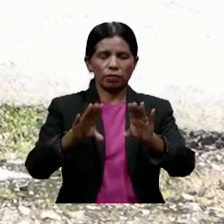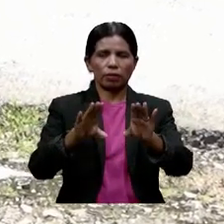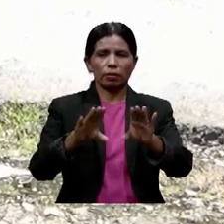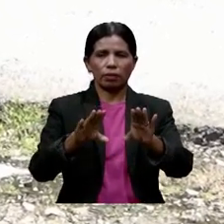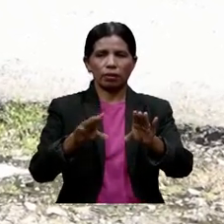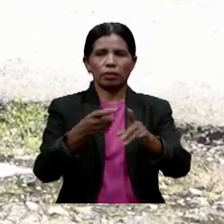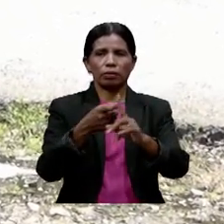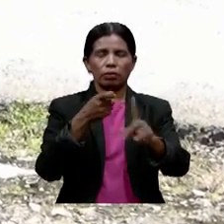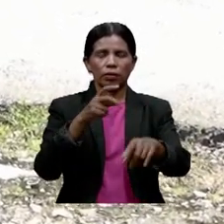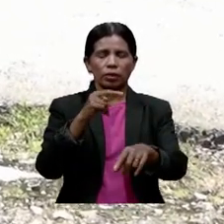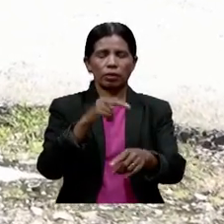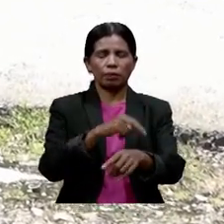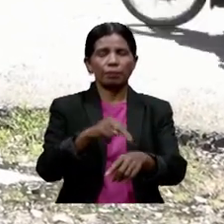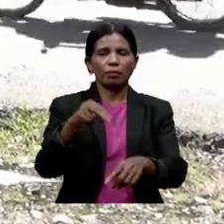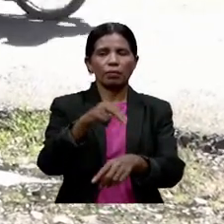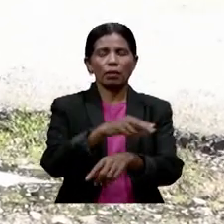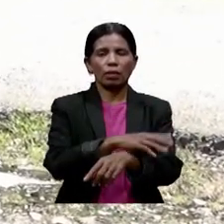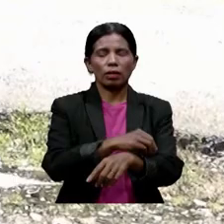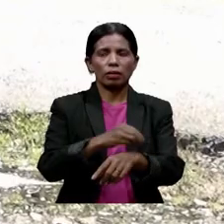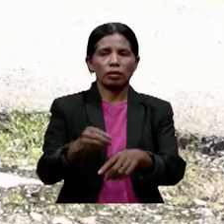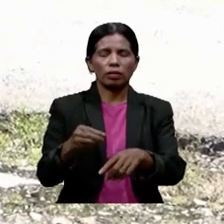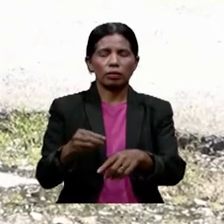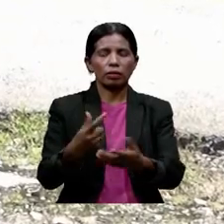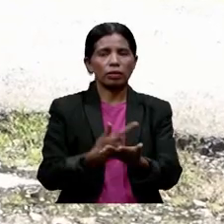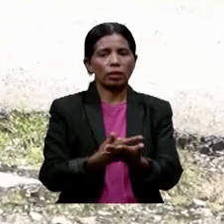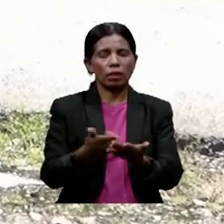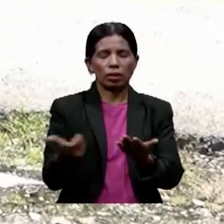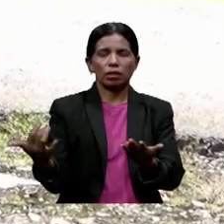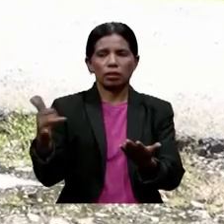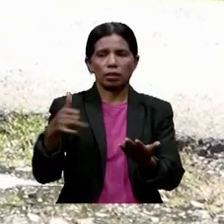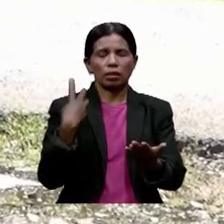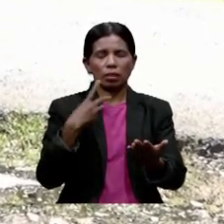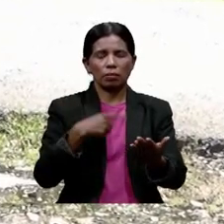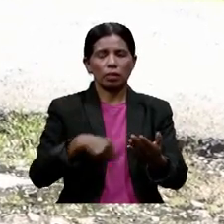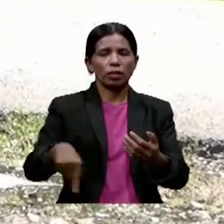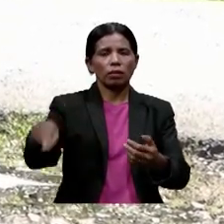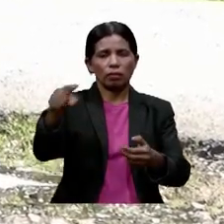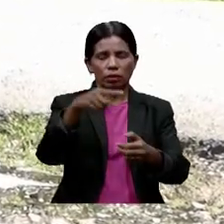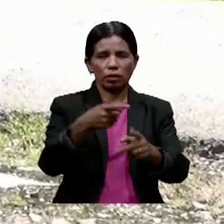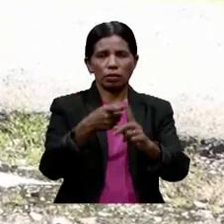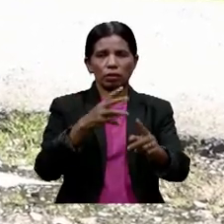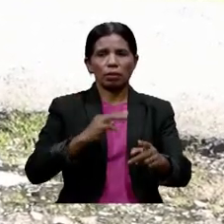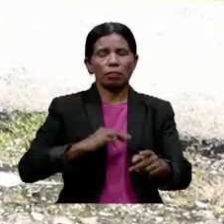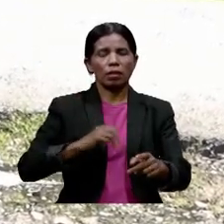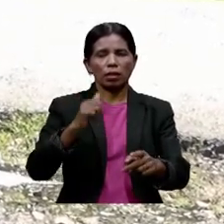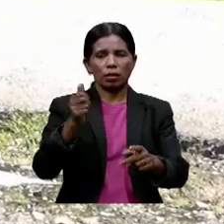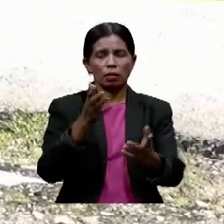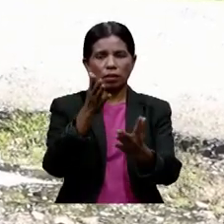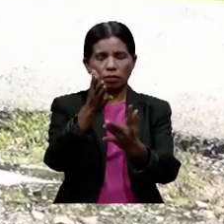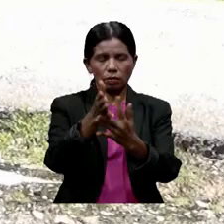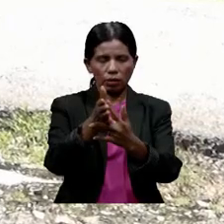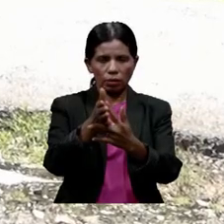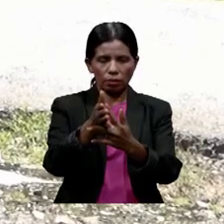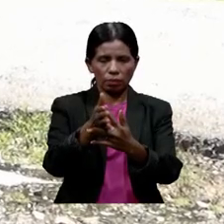fila usinatar ou usinat usiuma kini siren goriba an tenge for volta usi malianang masih tama falibana